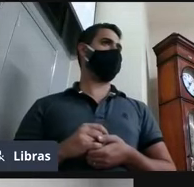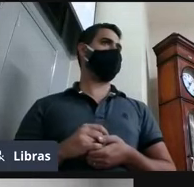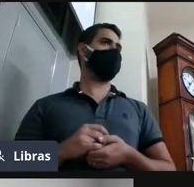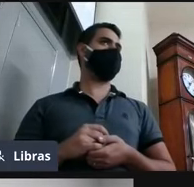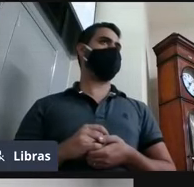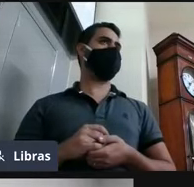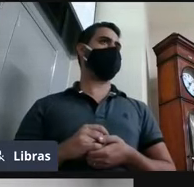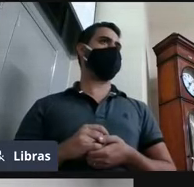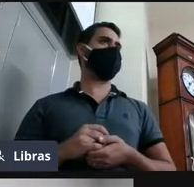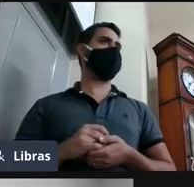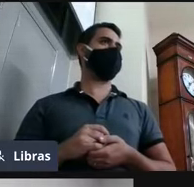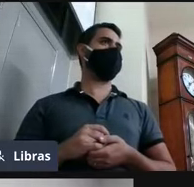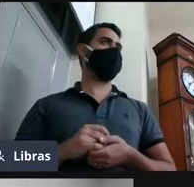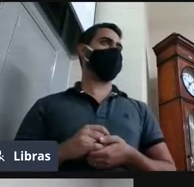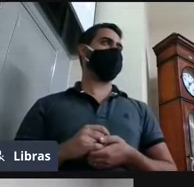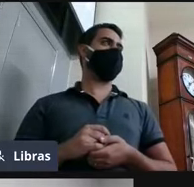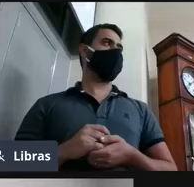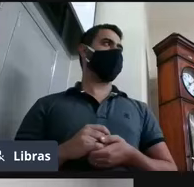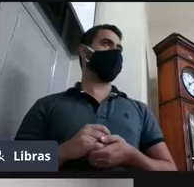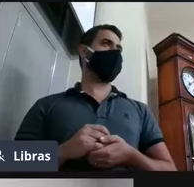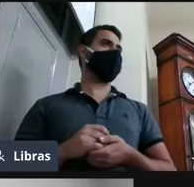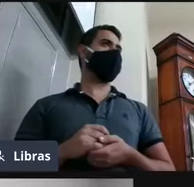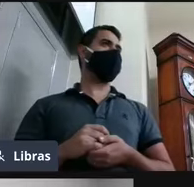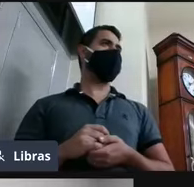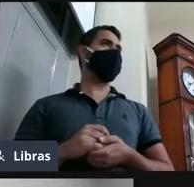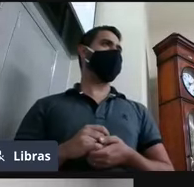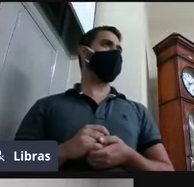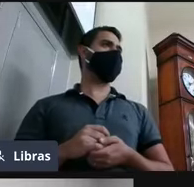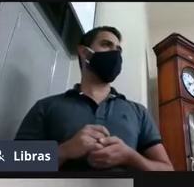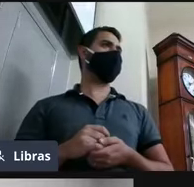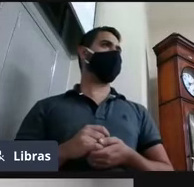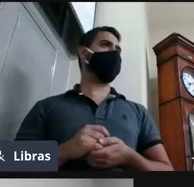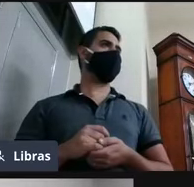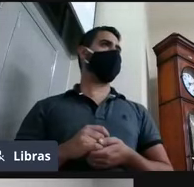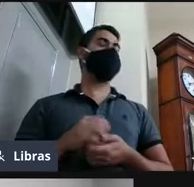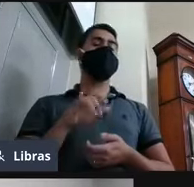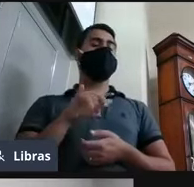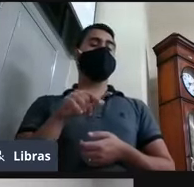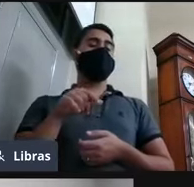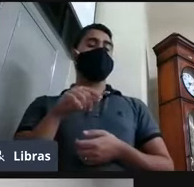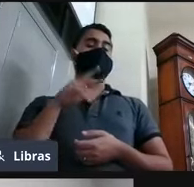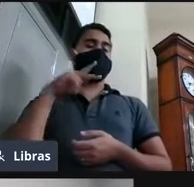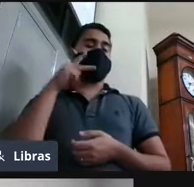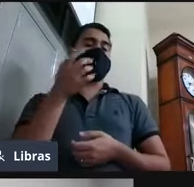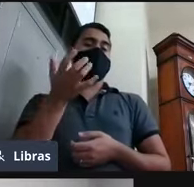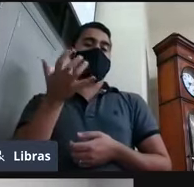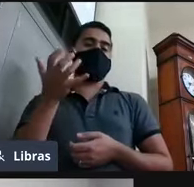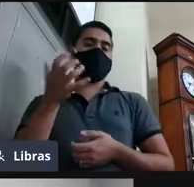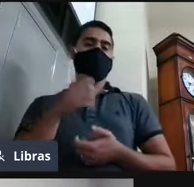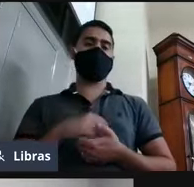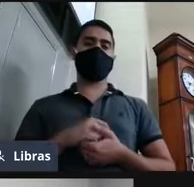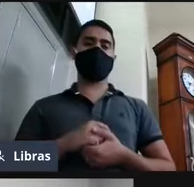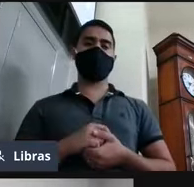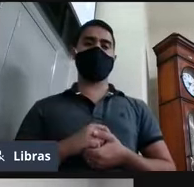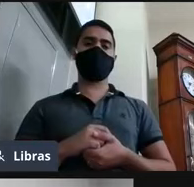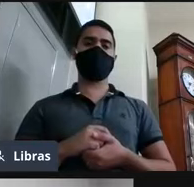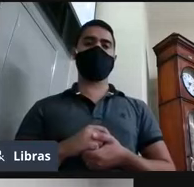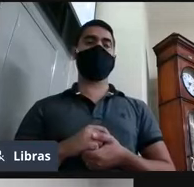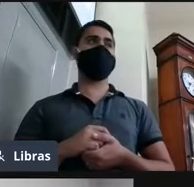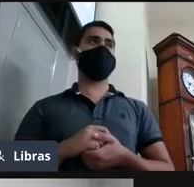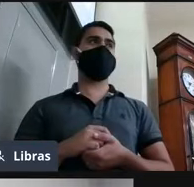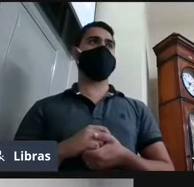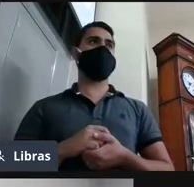isso depois. Depois a gente vê a questão. Eu faço questão, caso o vereador queira, eu mesmo leio.